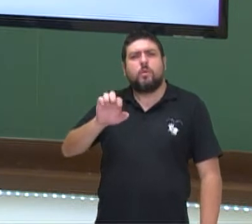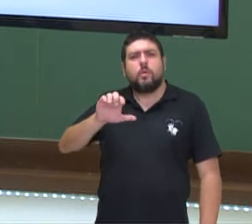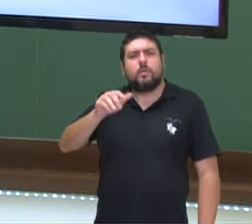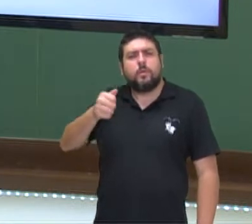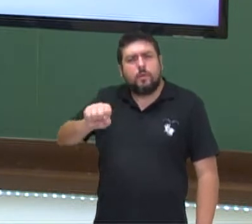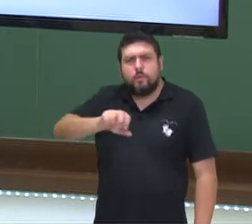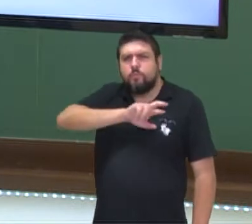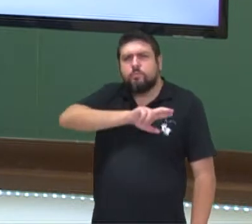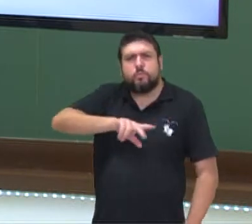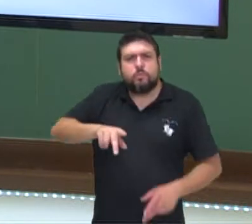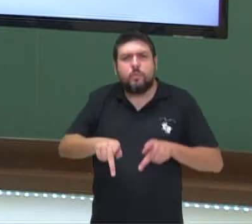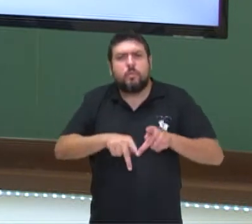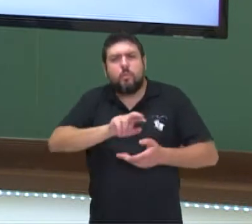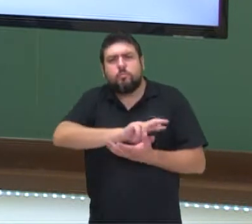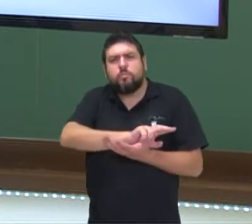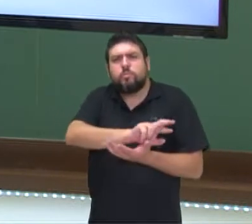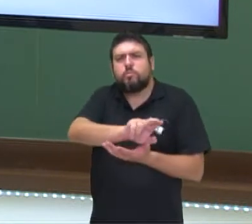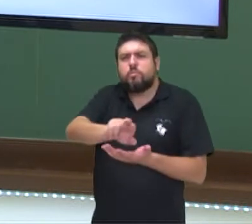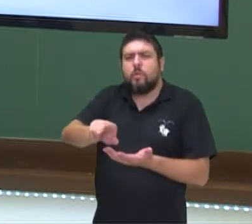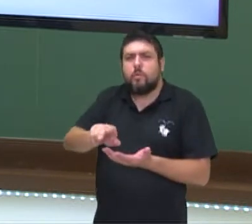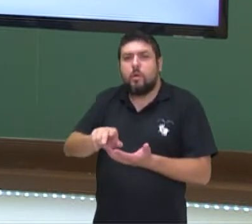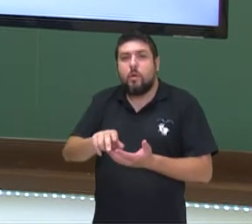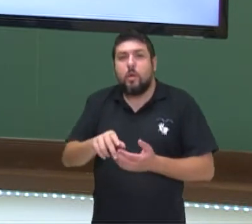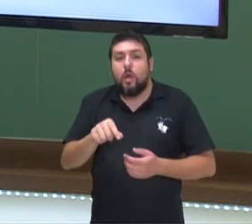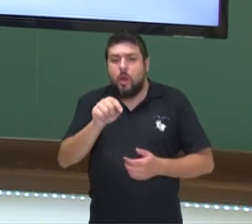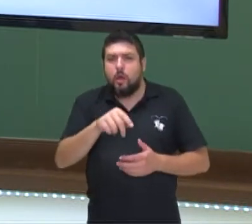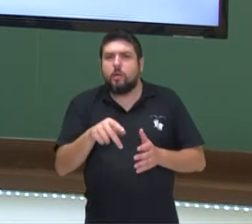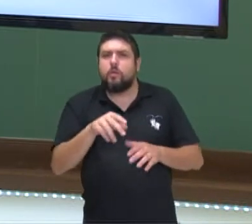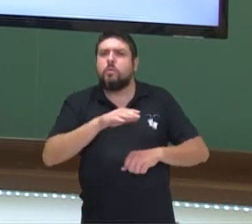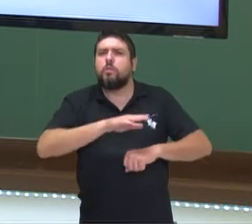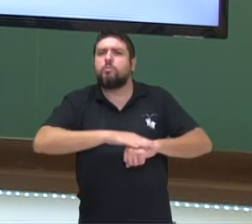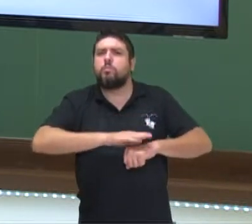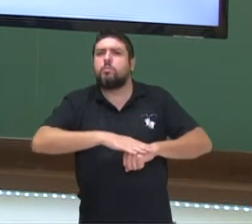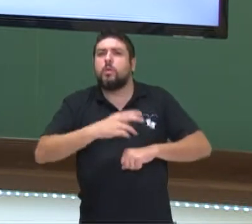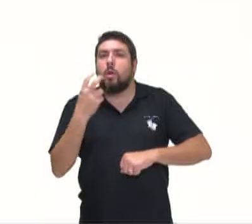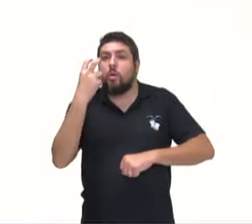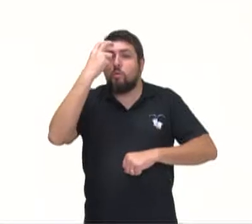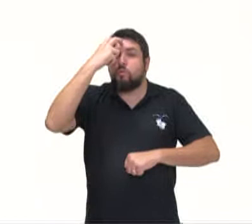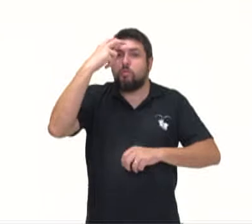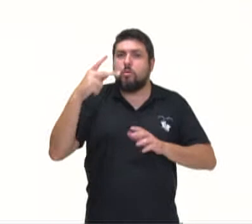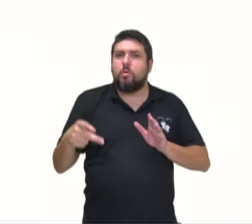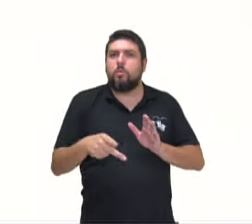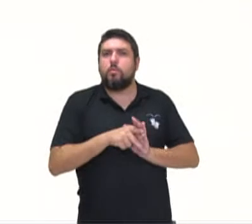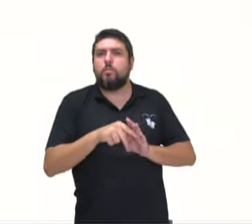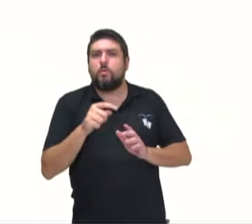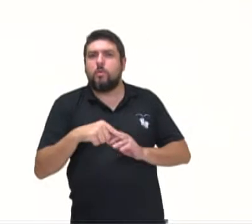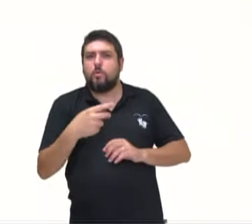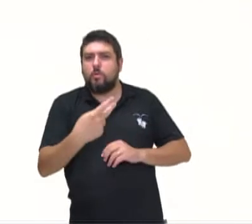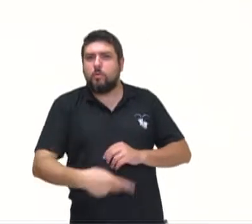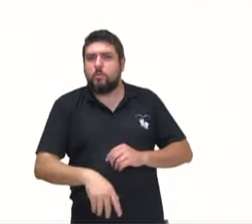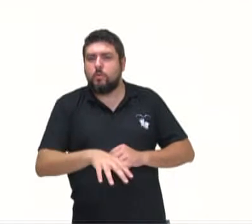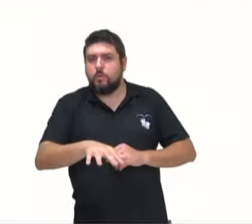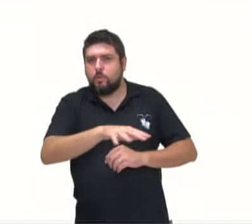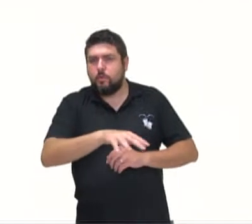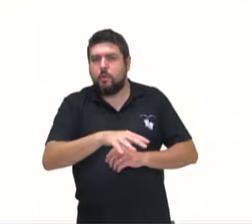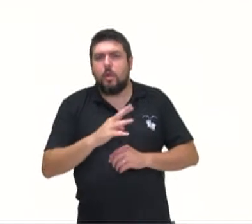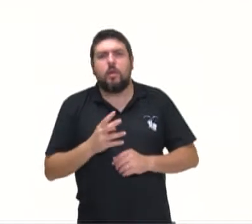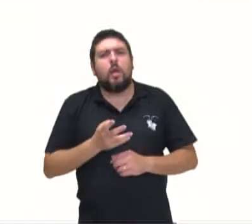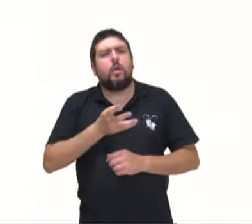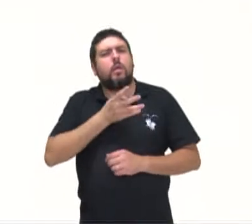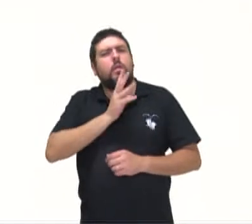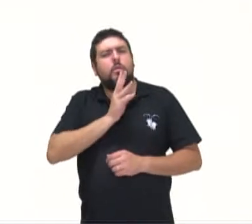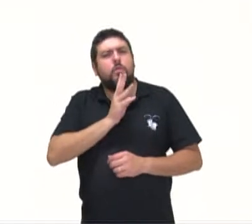infinidade de povos, eles tinham uma cultura própria, cada povo com a sua cultura, com conhecimento em diversas áreas,